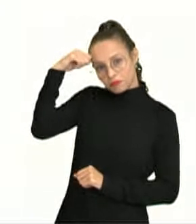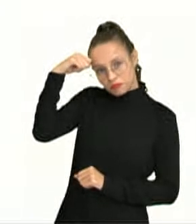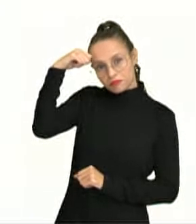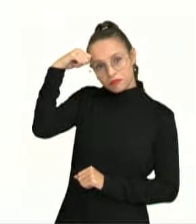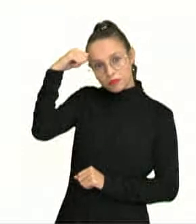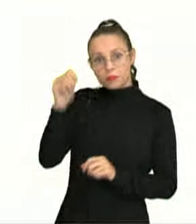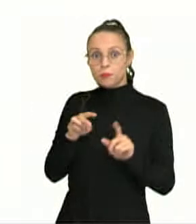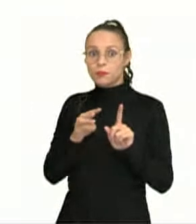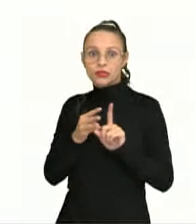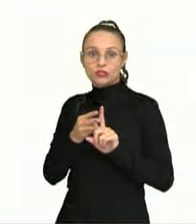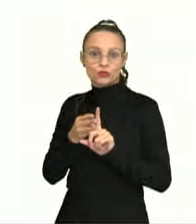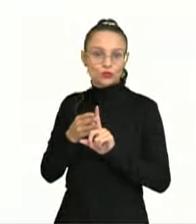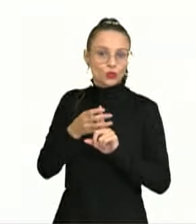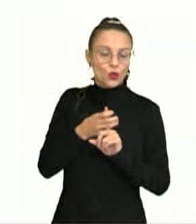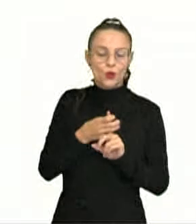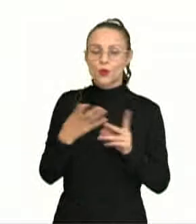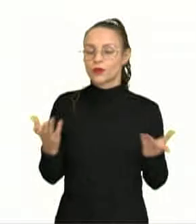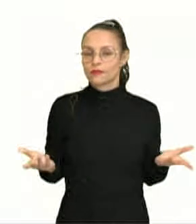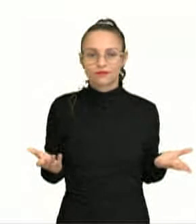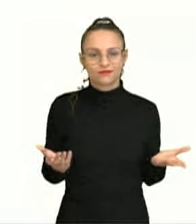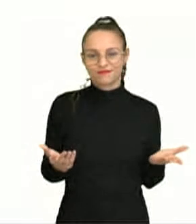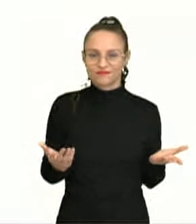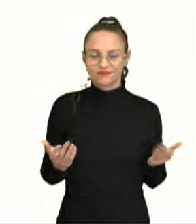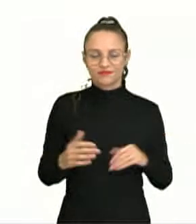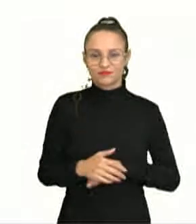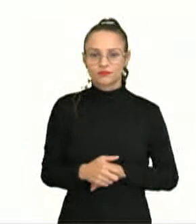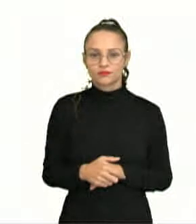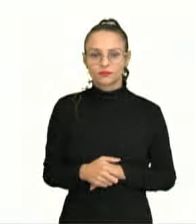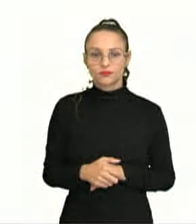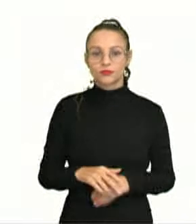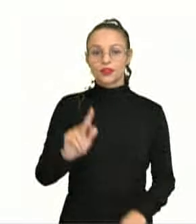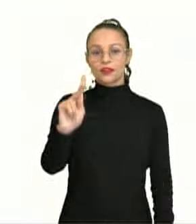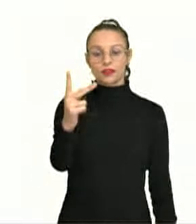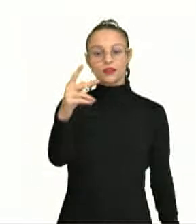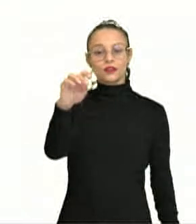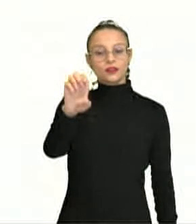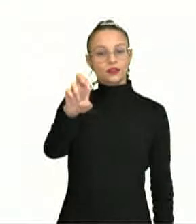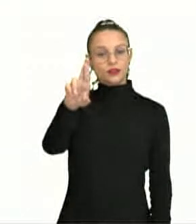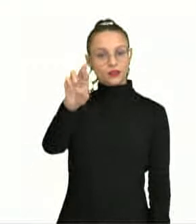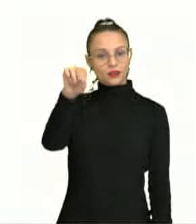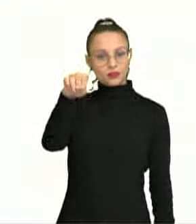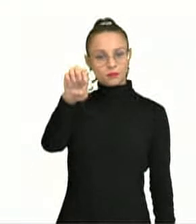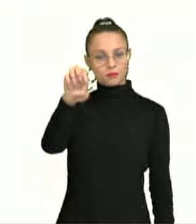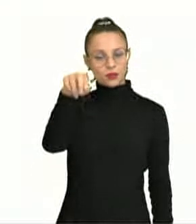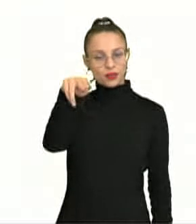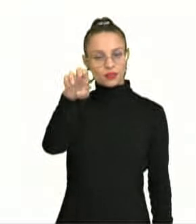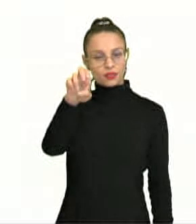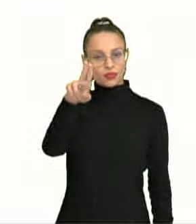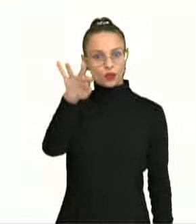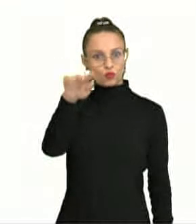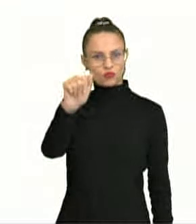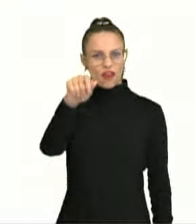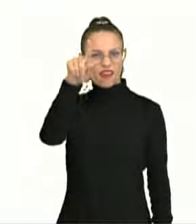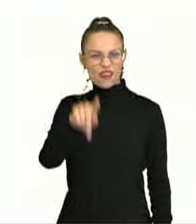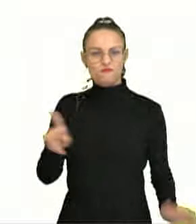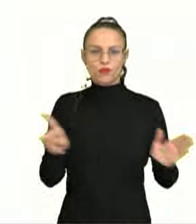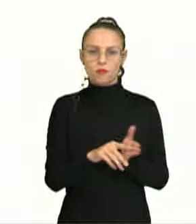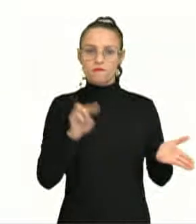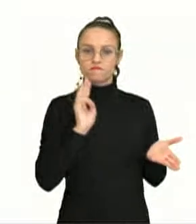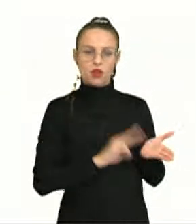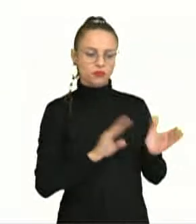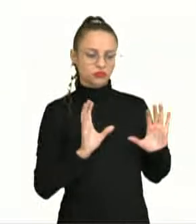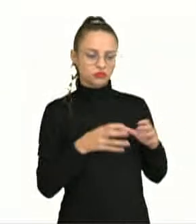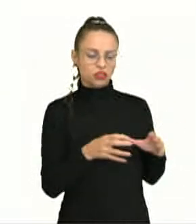a misteriosa falácia negra. Hermeneuta deveria ser o membro de uma seita de andarilhos